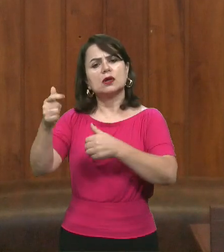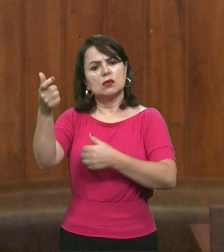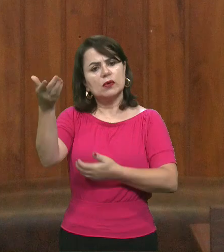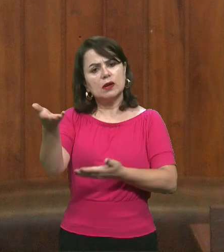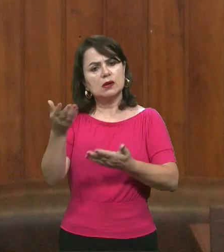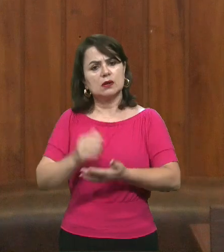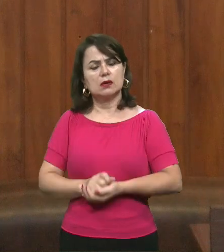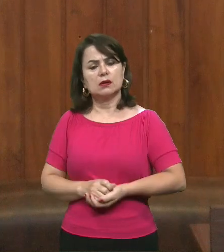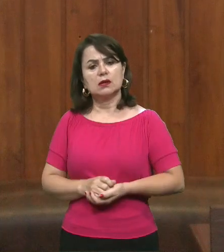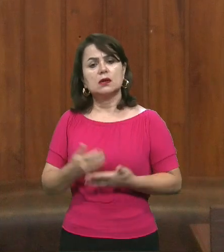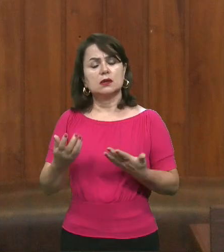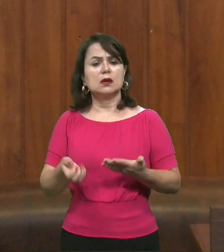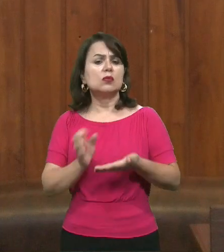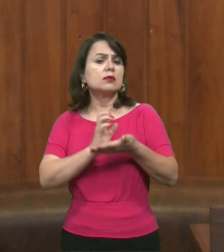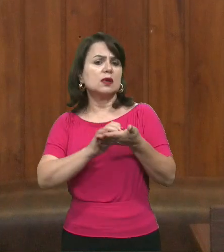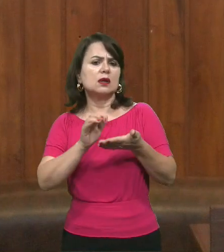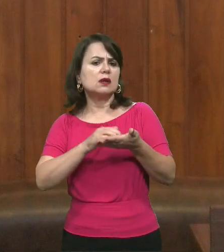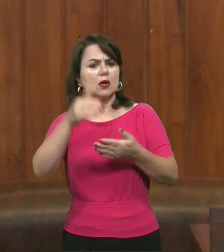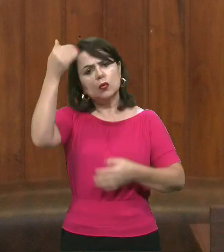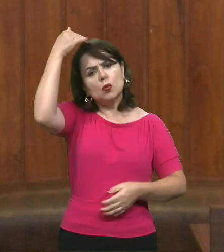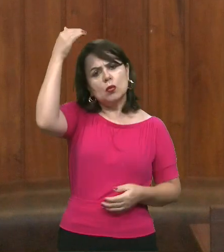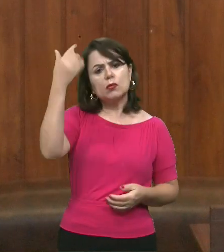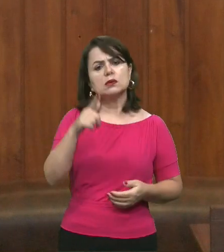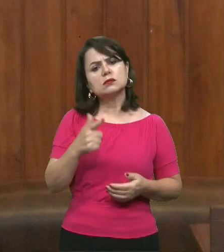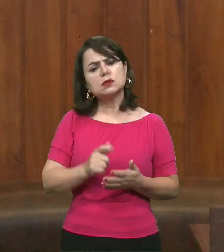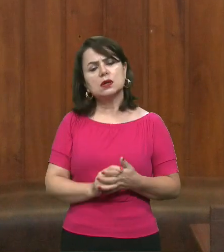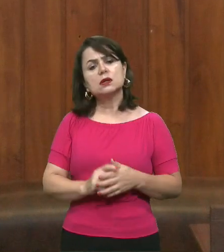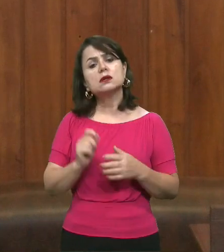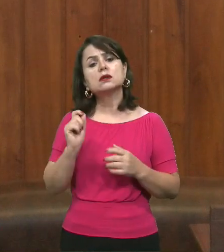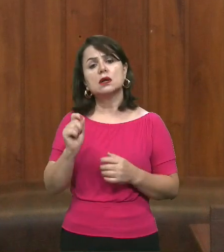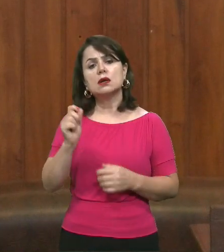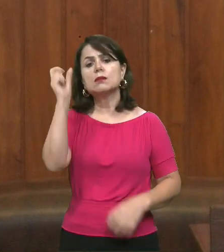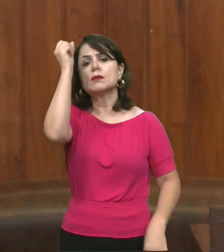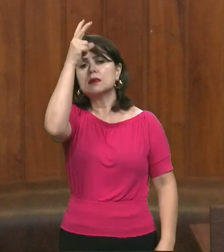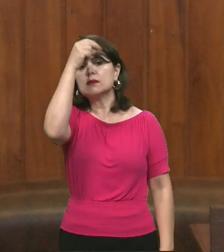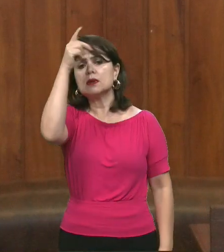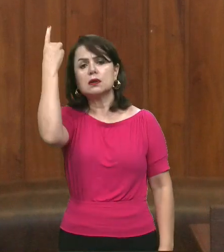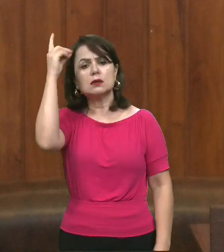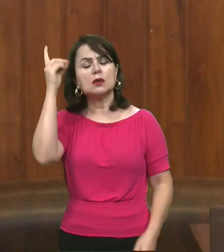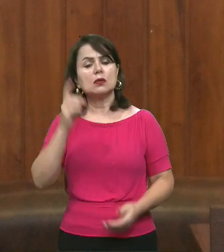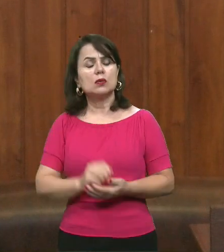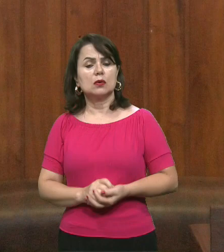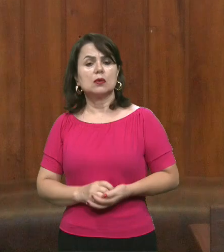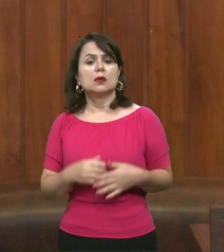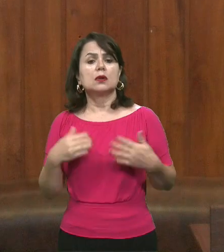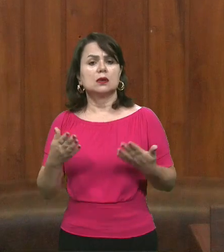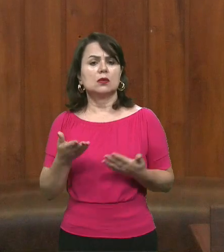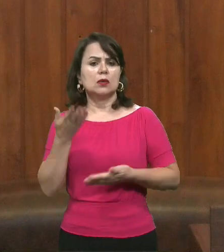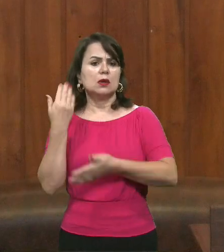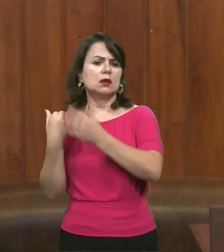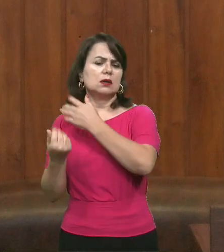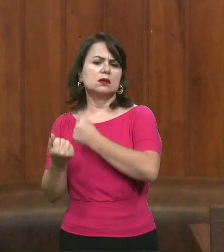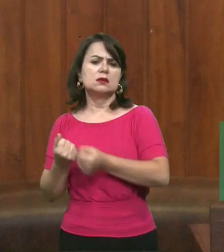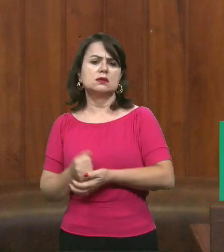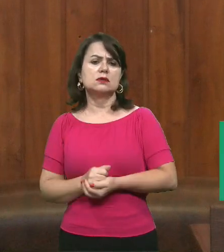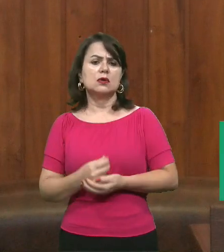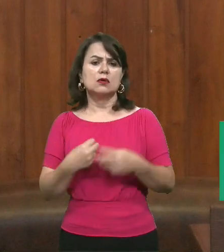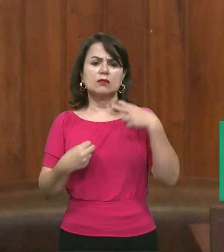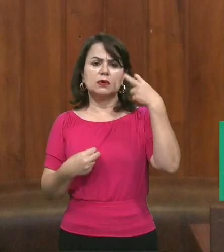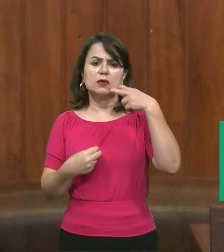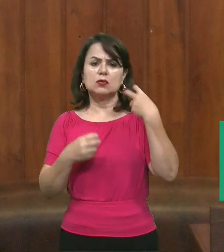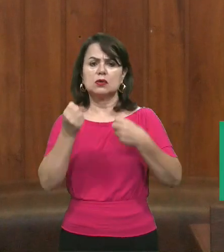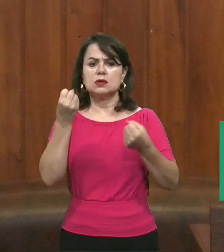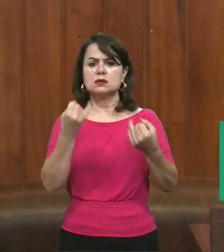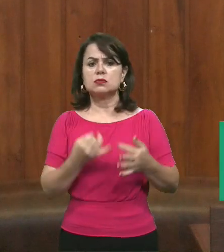nomeia secretário é o prefeito. O vereador esteve aqui na tribuna semana passada, falou de uma tal de professora Renata lá, que está